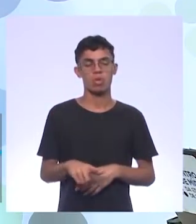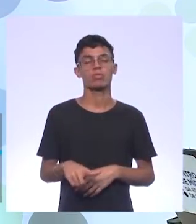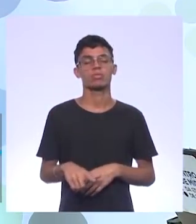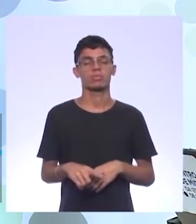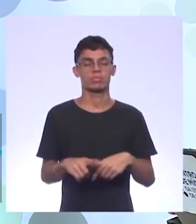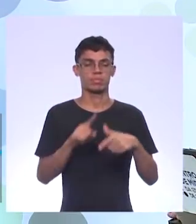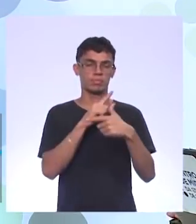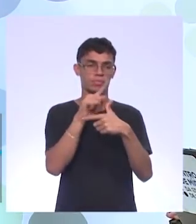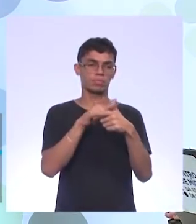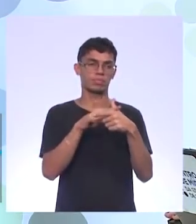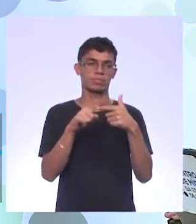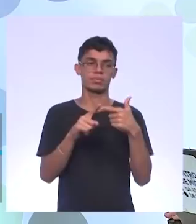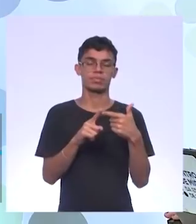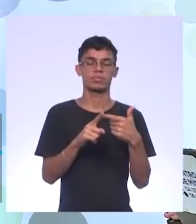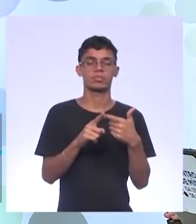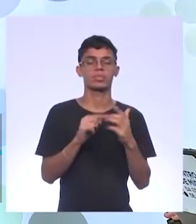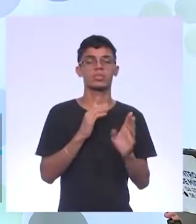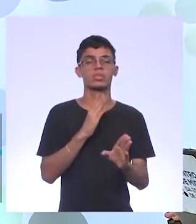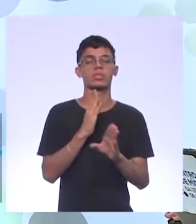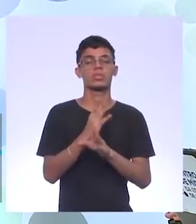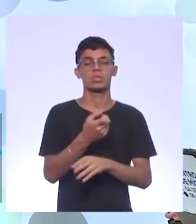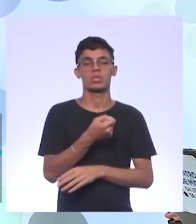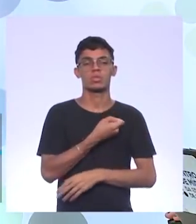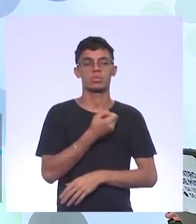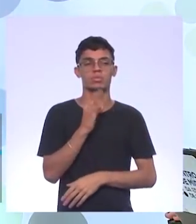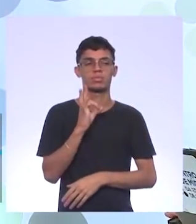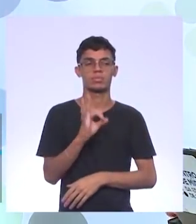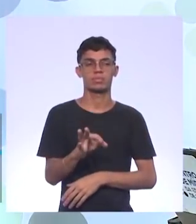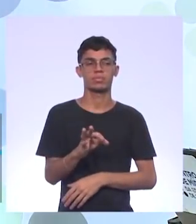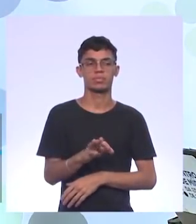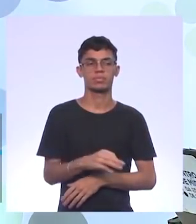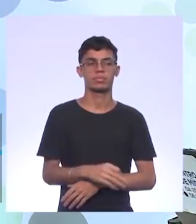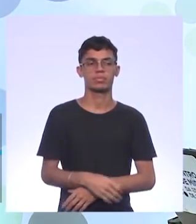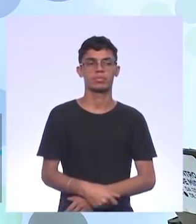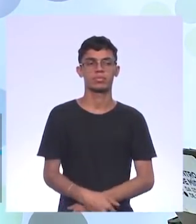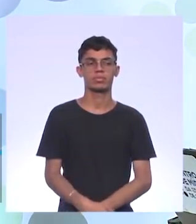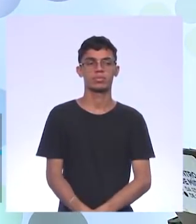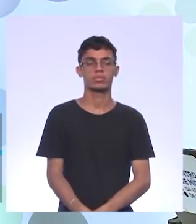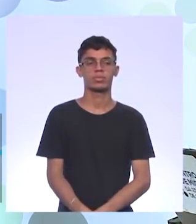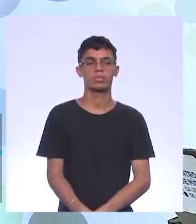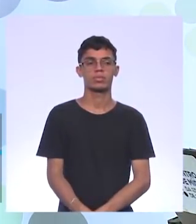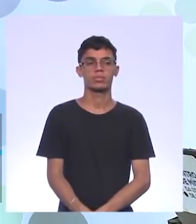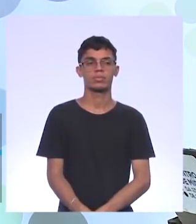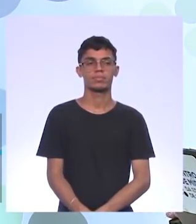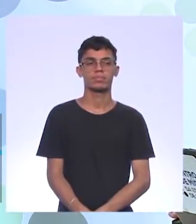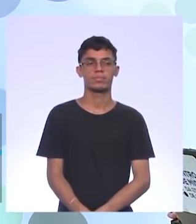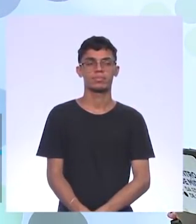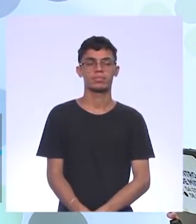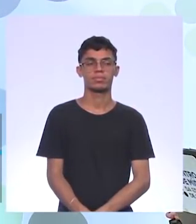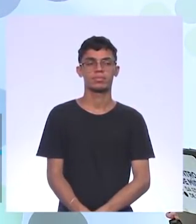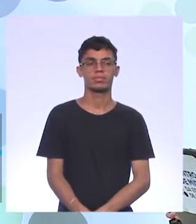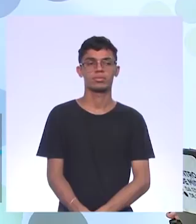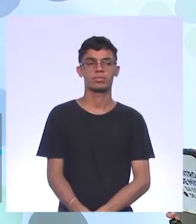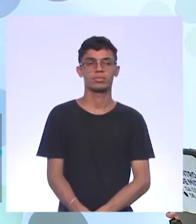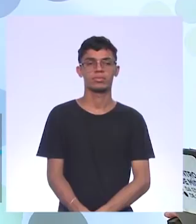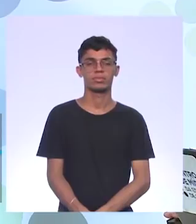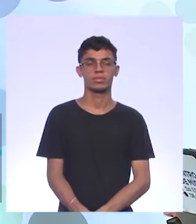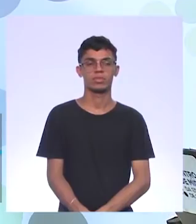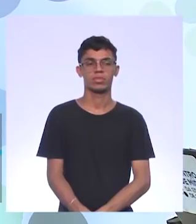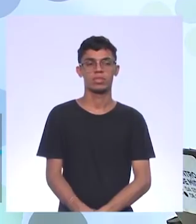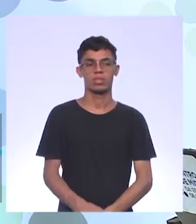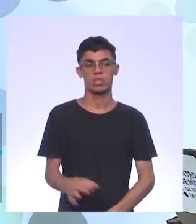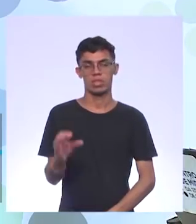nós vamos continuar dividir para ver se a gente acha o número exato tá certo Coloca mais um zerinho Ó depois que você põe a, você pode